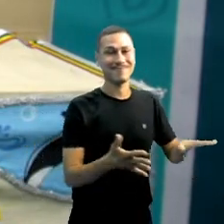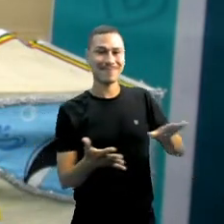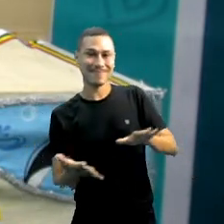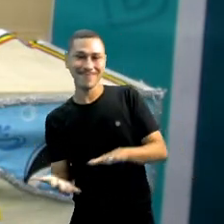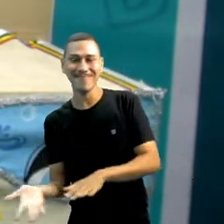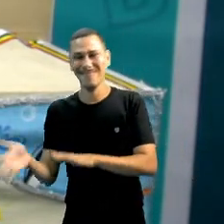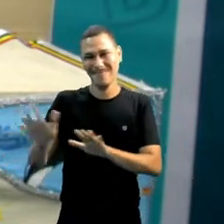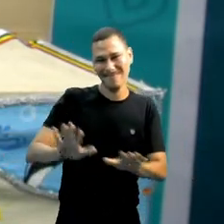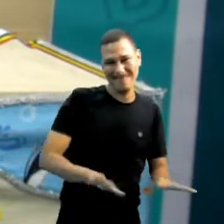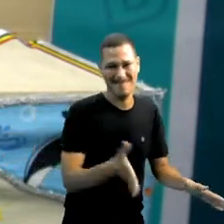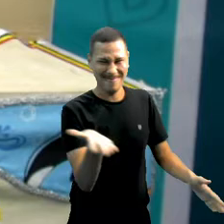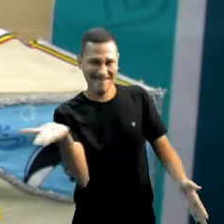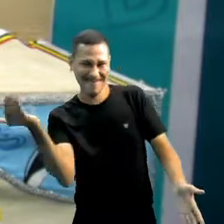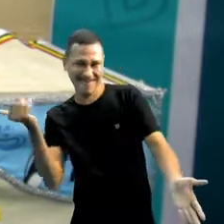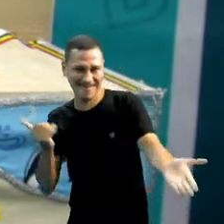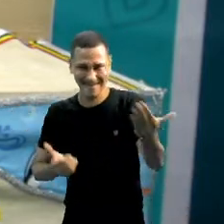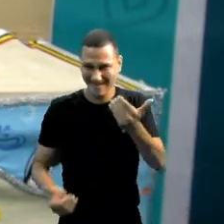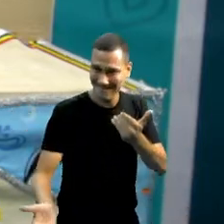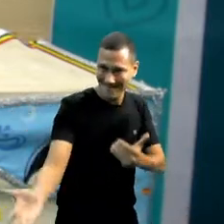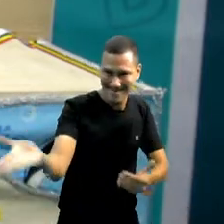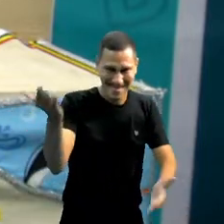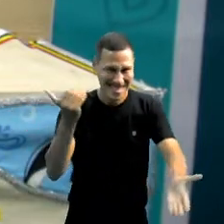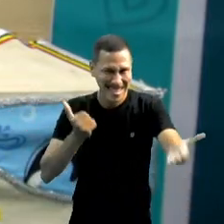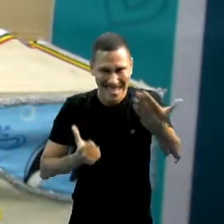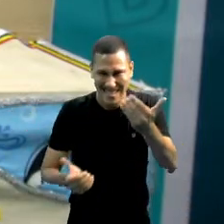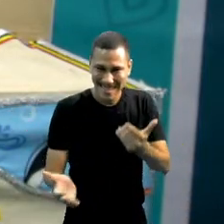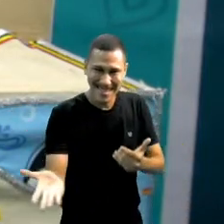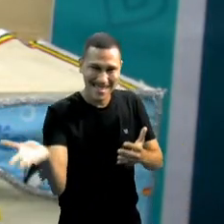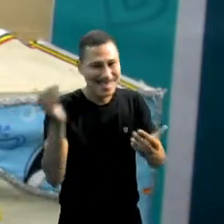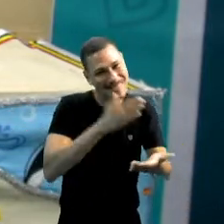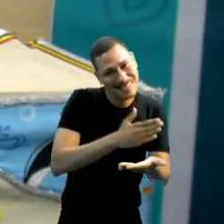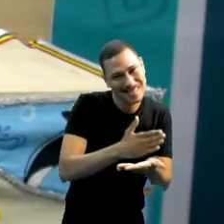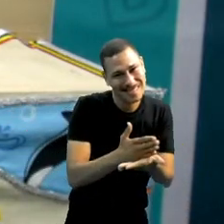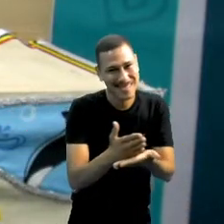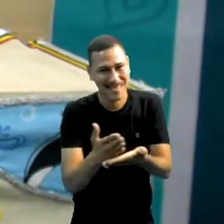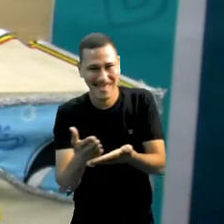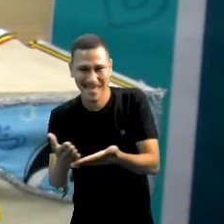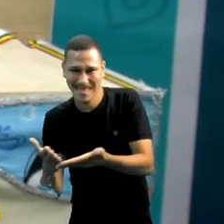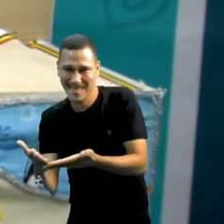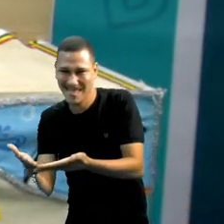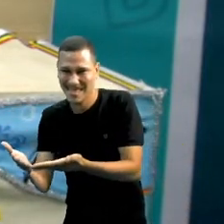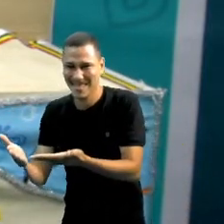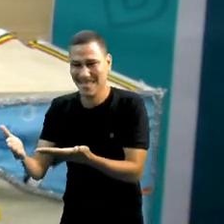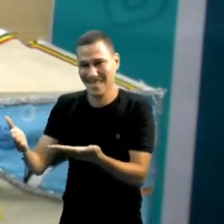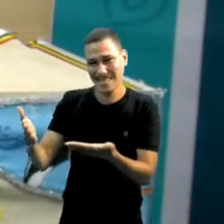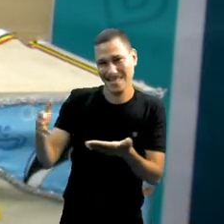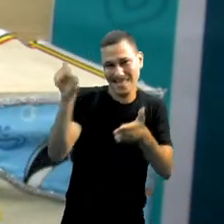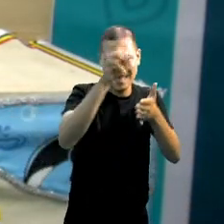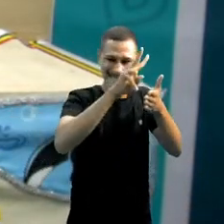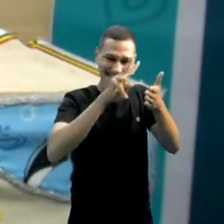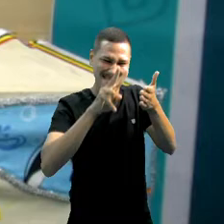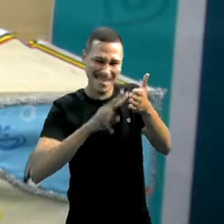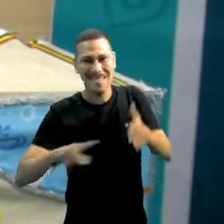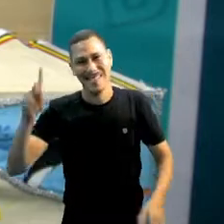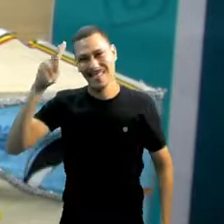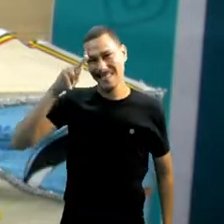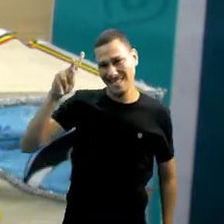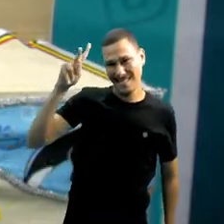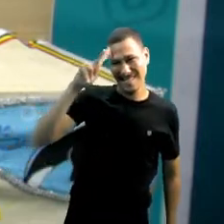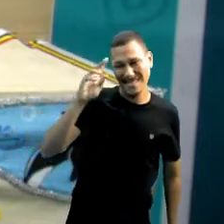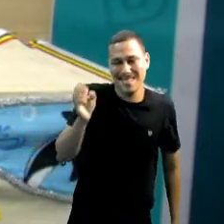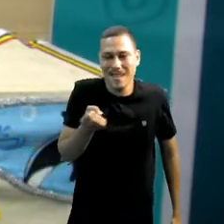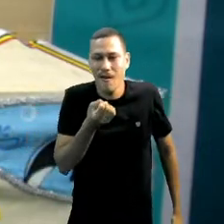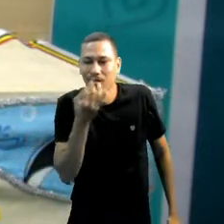Vamos lá. Vai começar. Tia Lê, a história agora vai